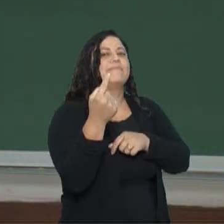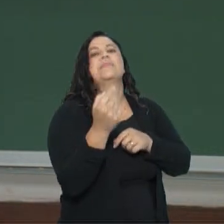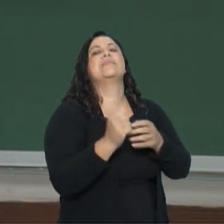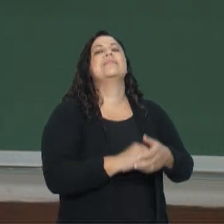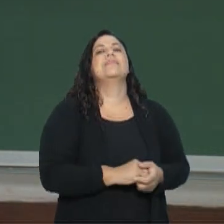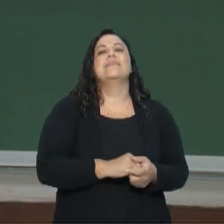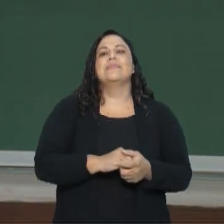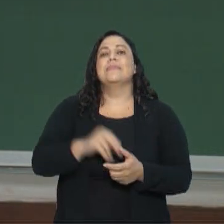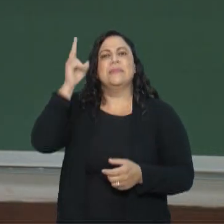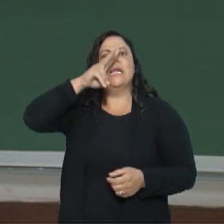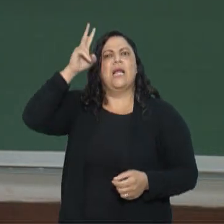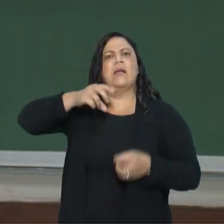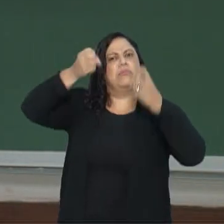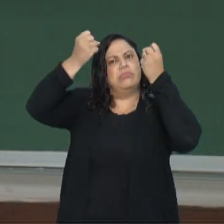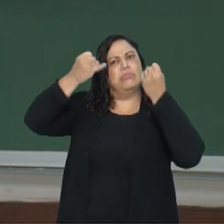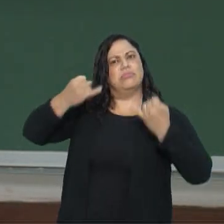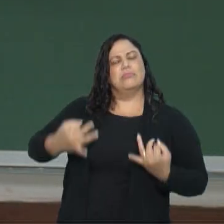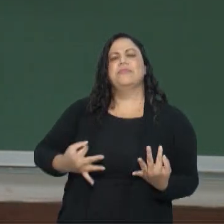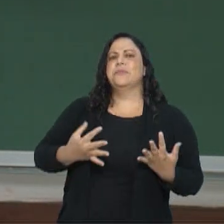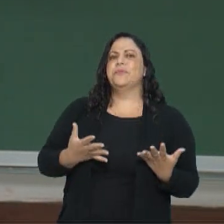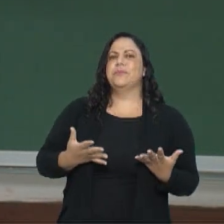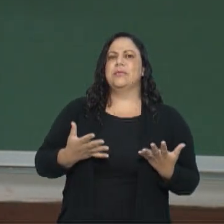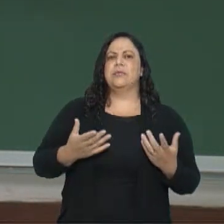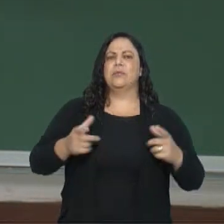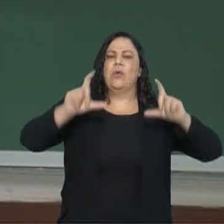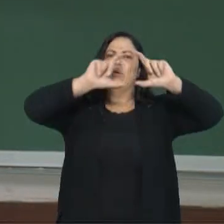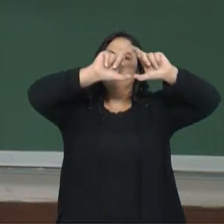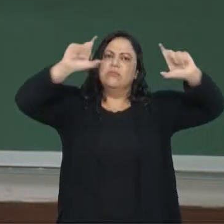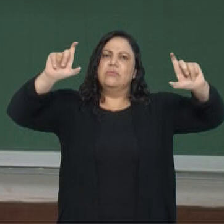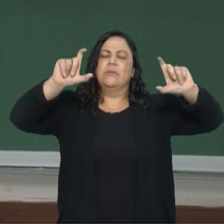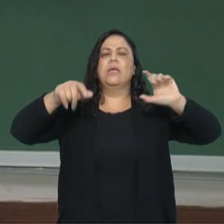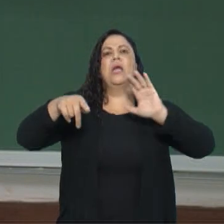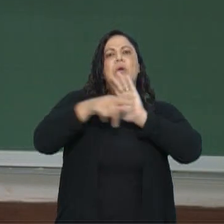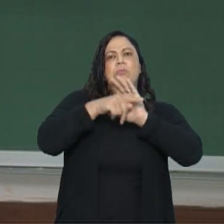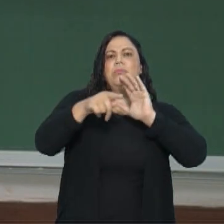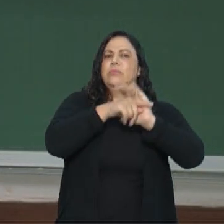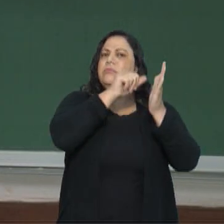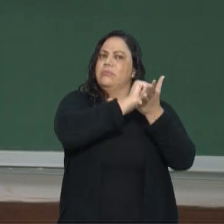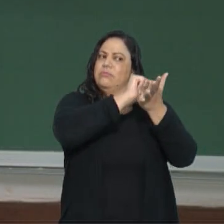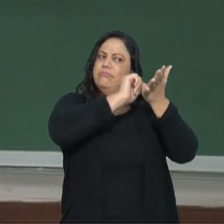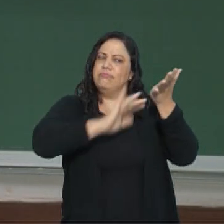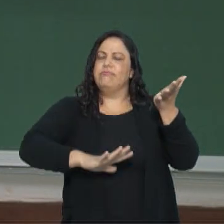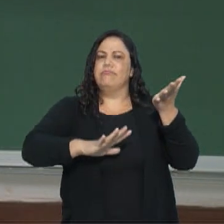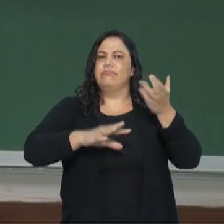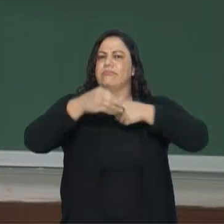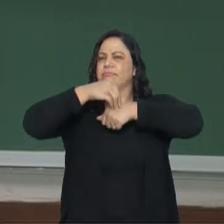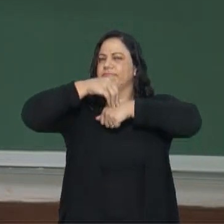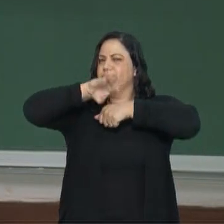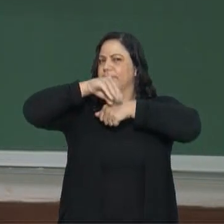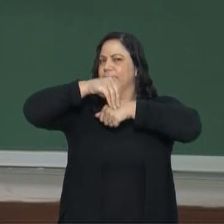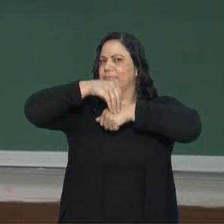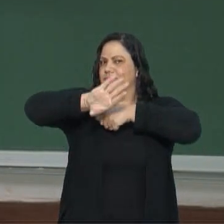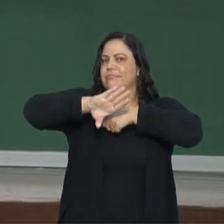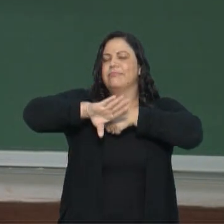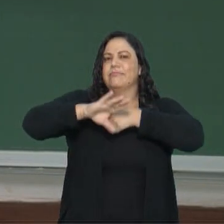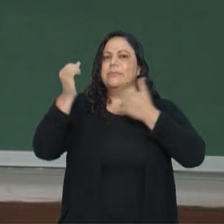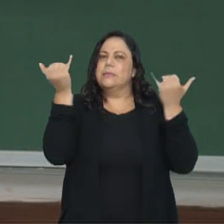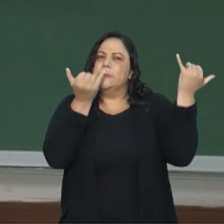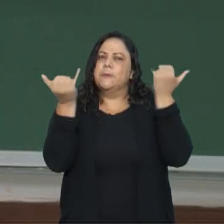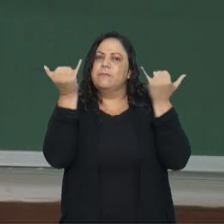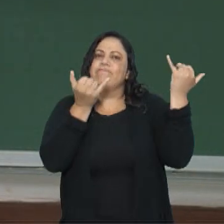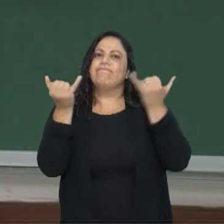Lembra que várias vezes eu falei que o próprio enunciado do exercício te dá uma dica, te dá uma informação para